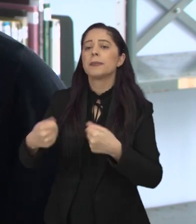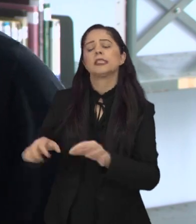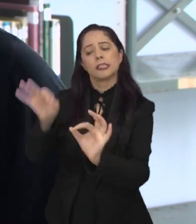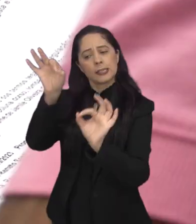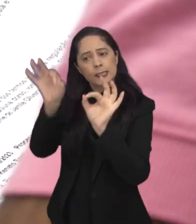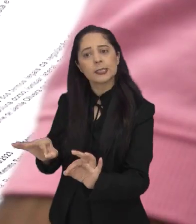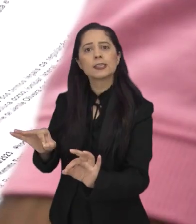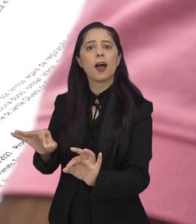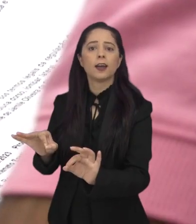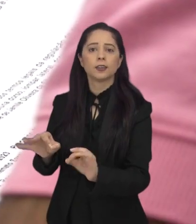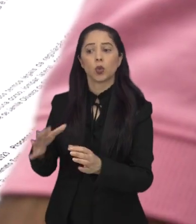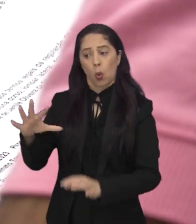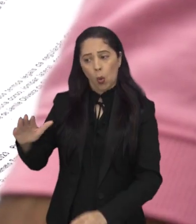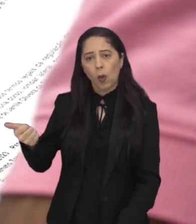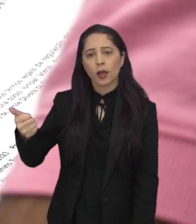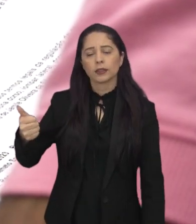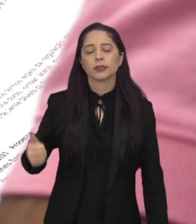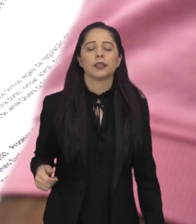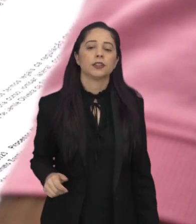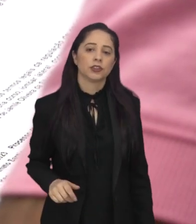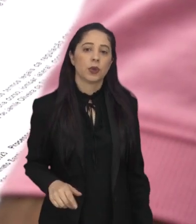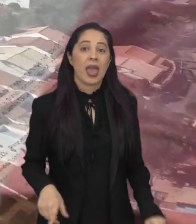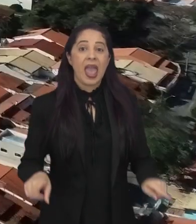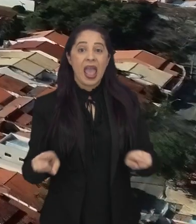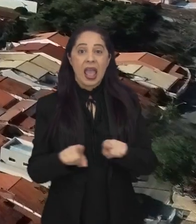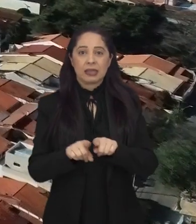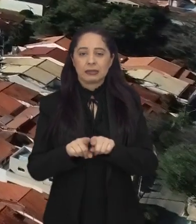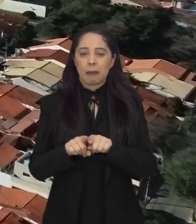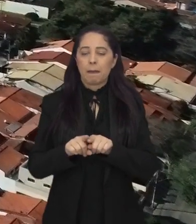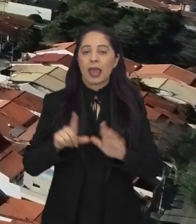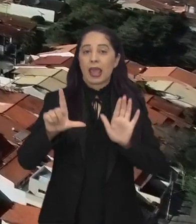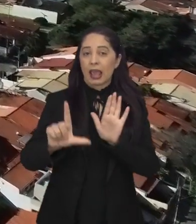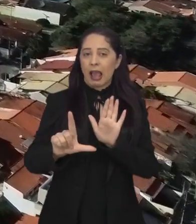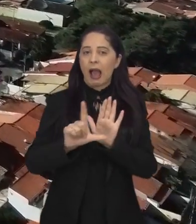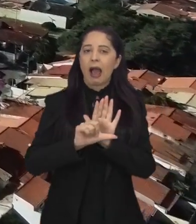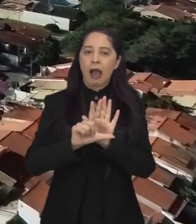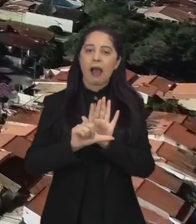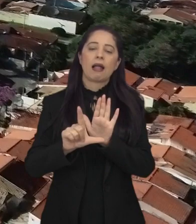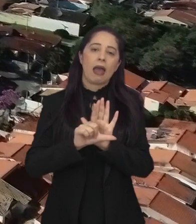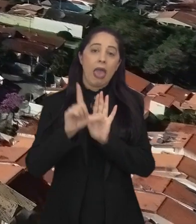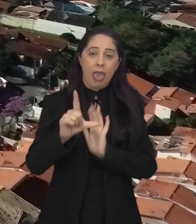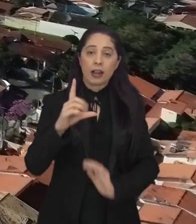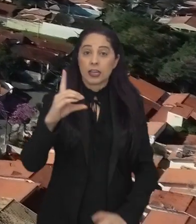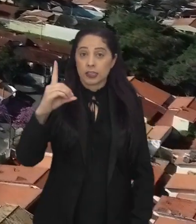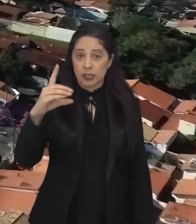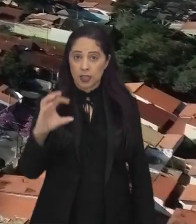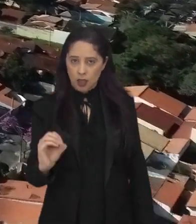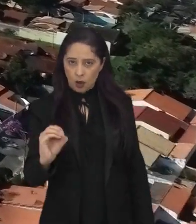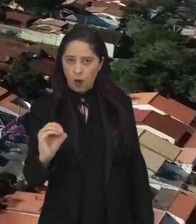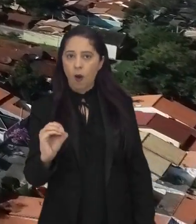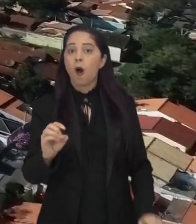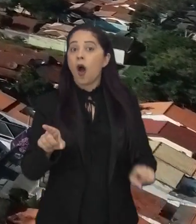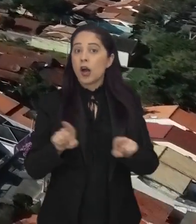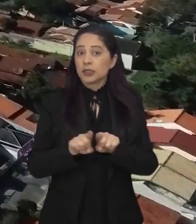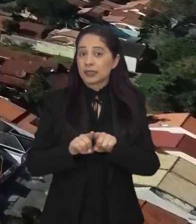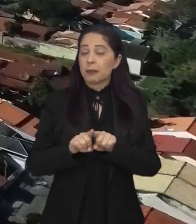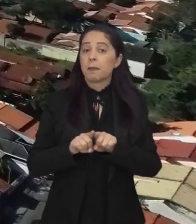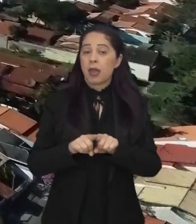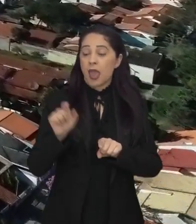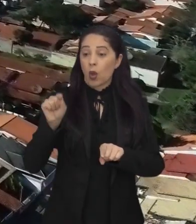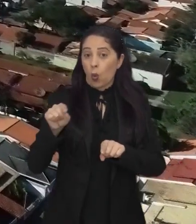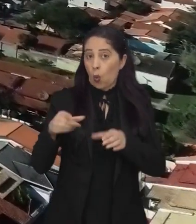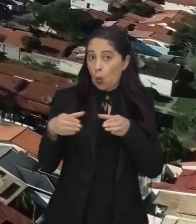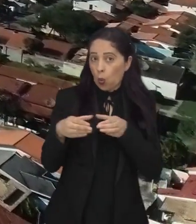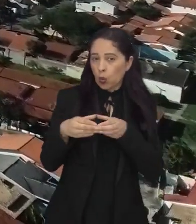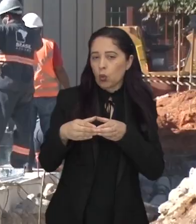seu filho. Também passa pela comissão o debate sobre a lei de zoneamento e plano diretor, leis que contêm regras